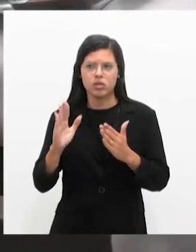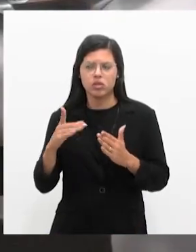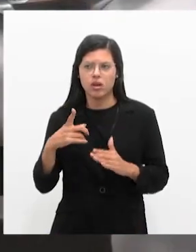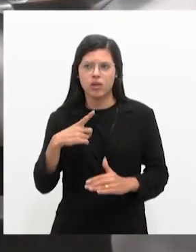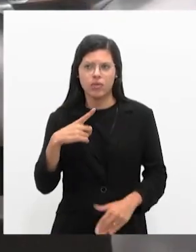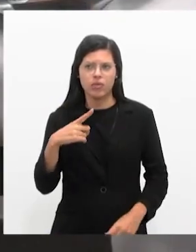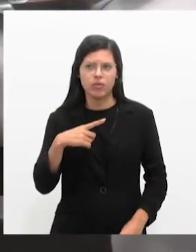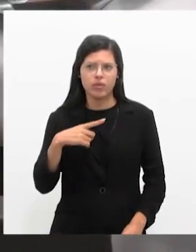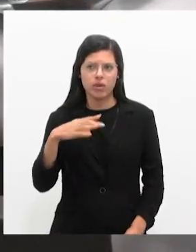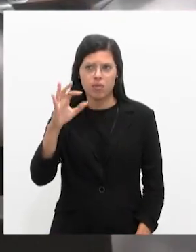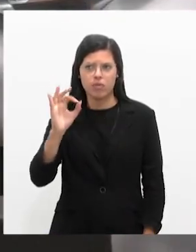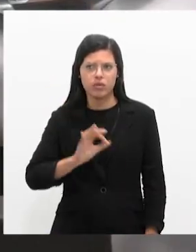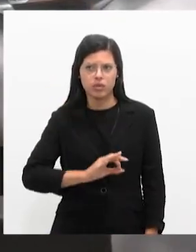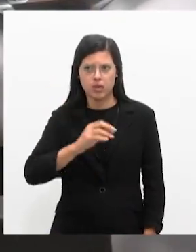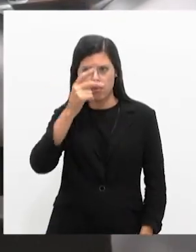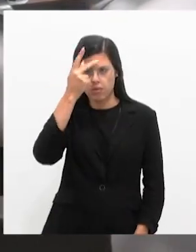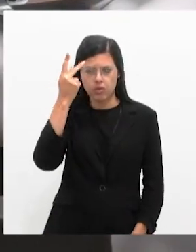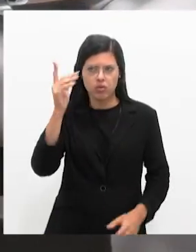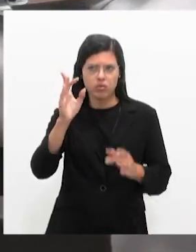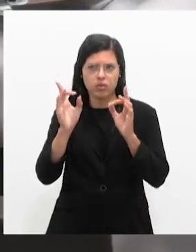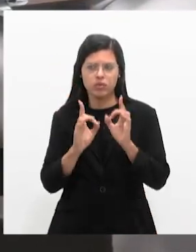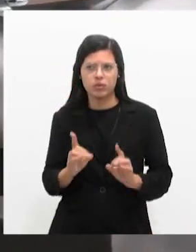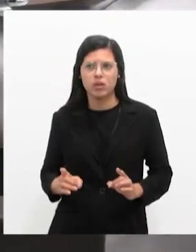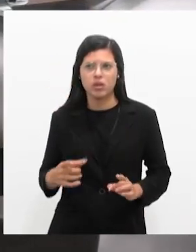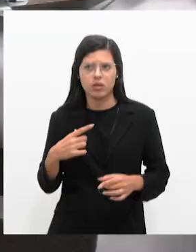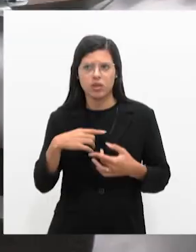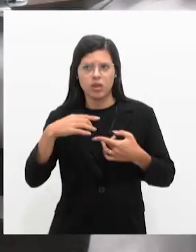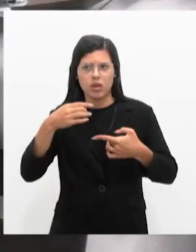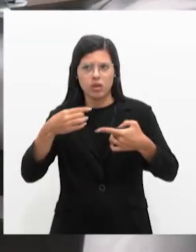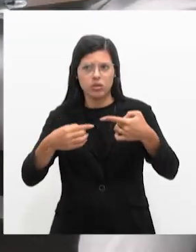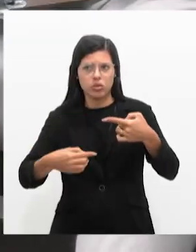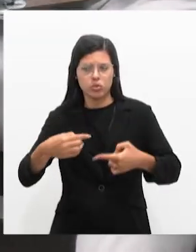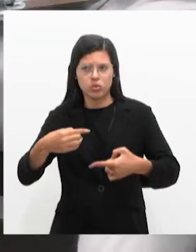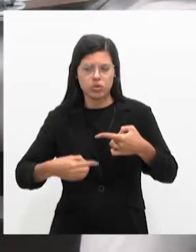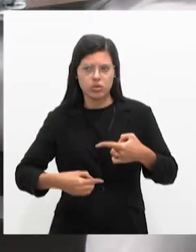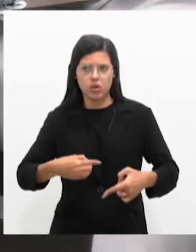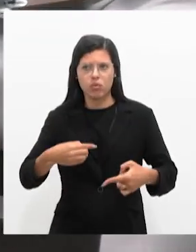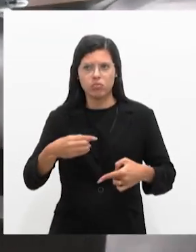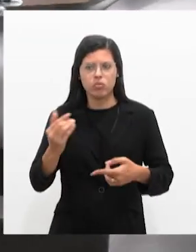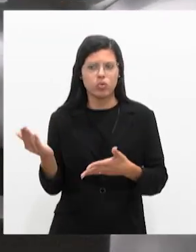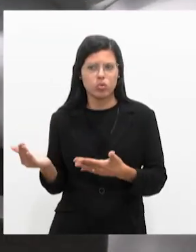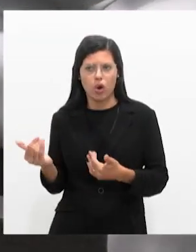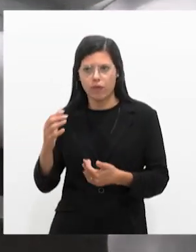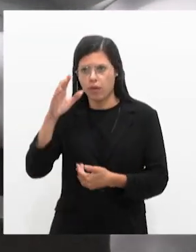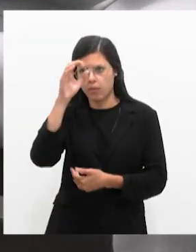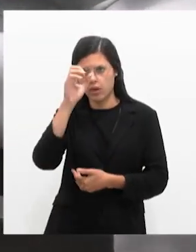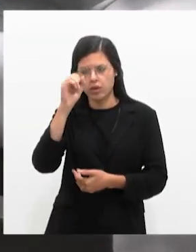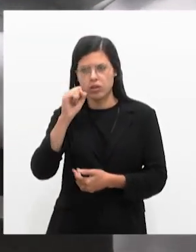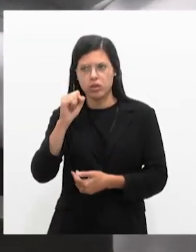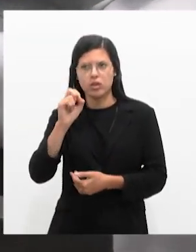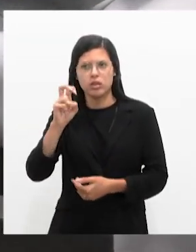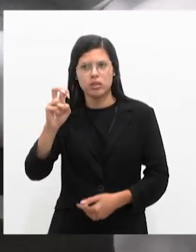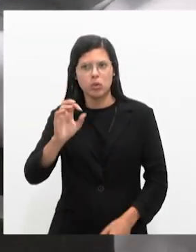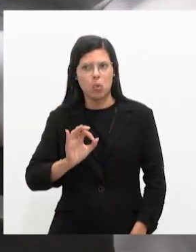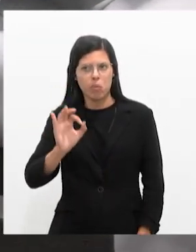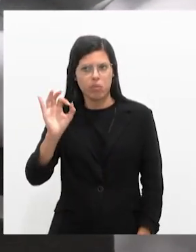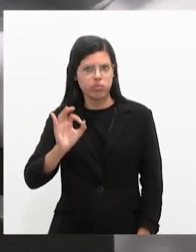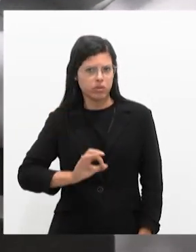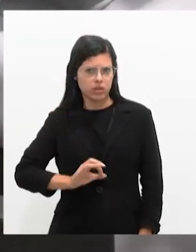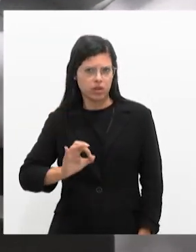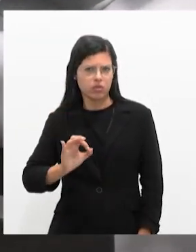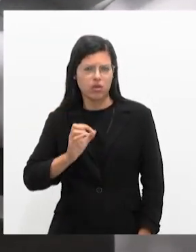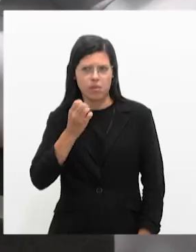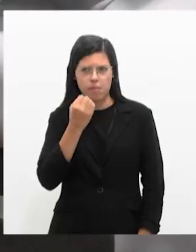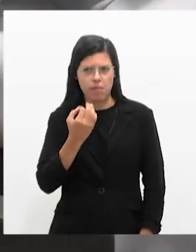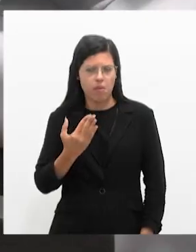da pessoa com deficiência. A gente tem a discussão do aprendiz. Eu, por exemplo, fiquei me perguntando, será que 5% é proporcional? Qual é o percentual